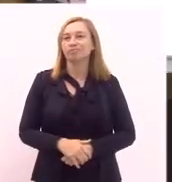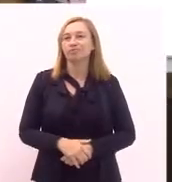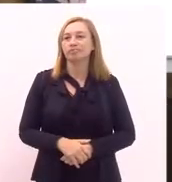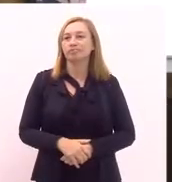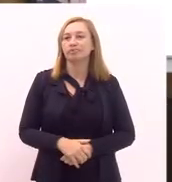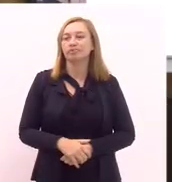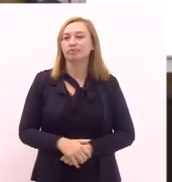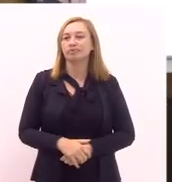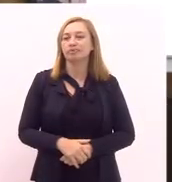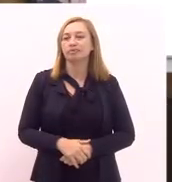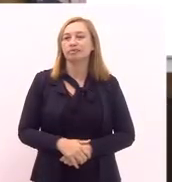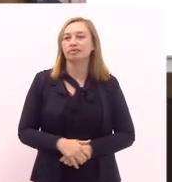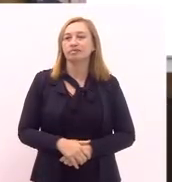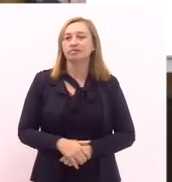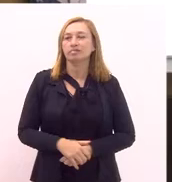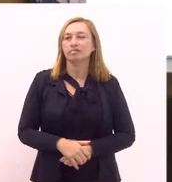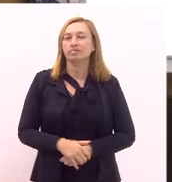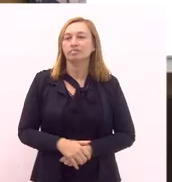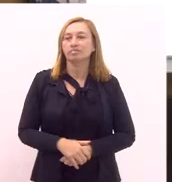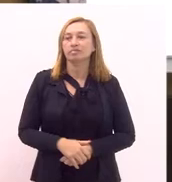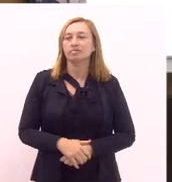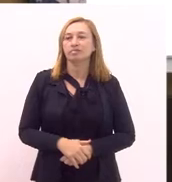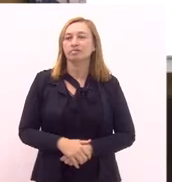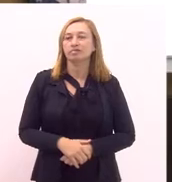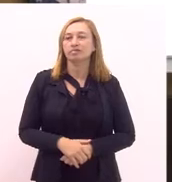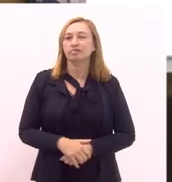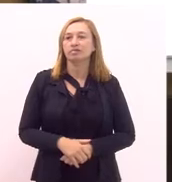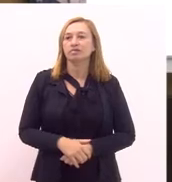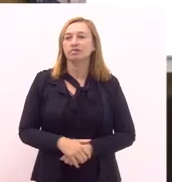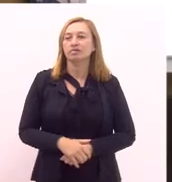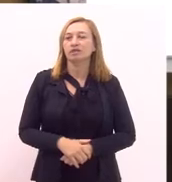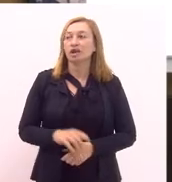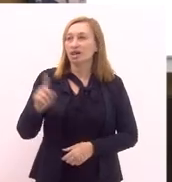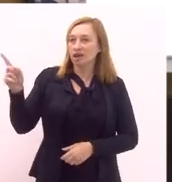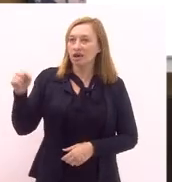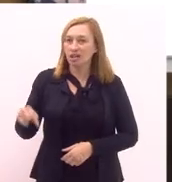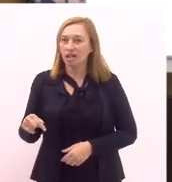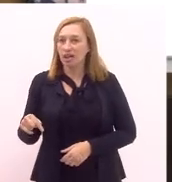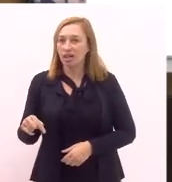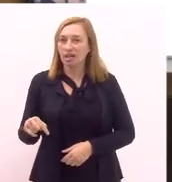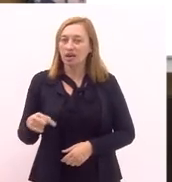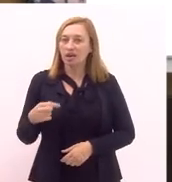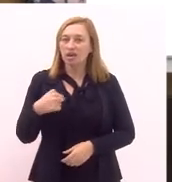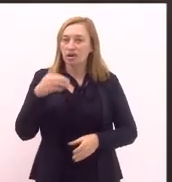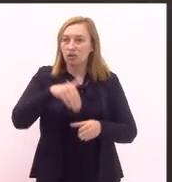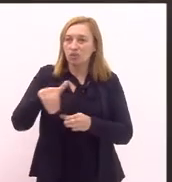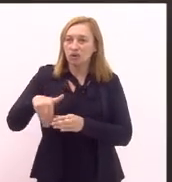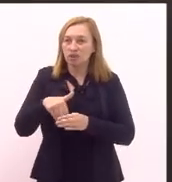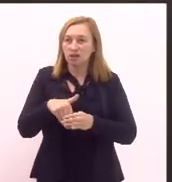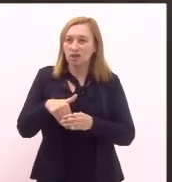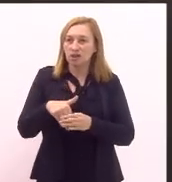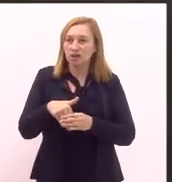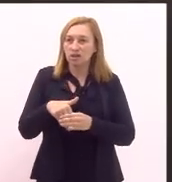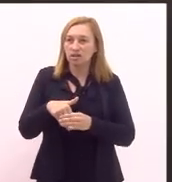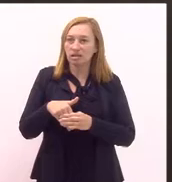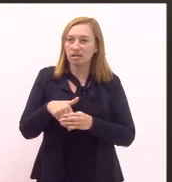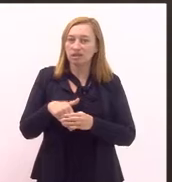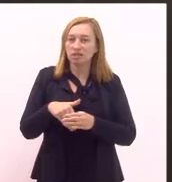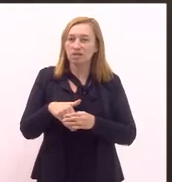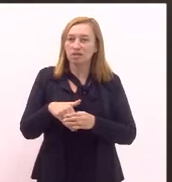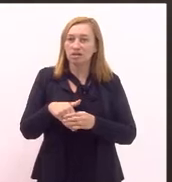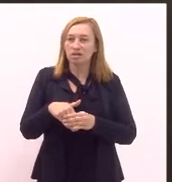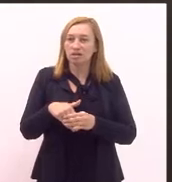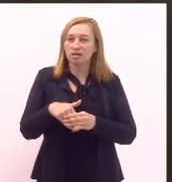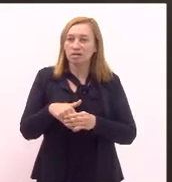o tanto lá e como aqui 18 verão voltei 18 eu sou autor da prorrogação das